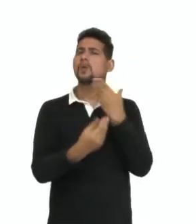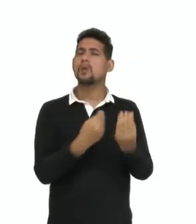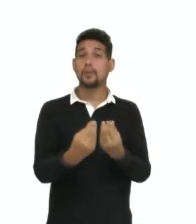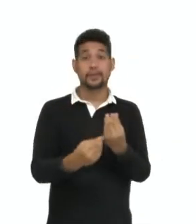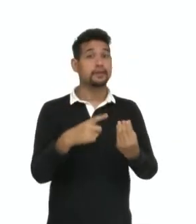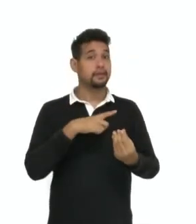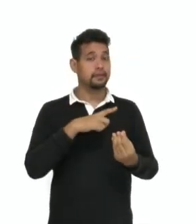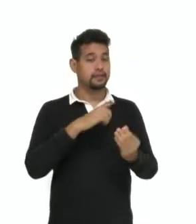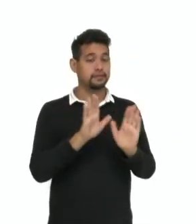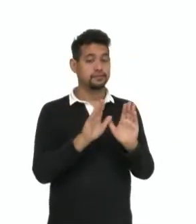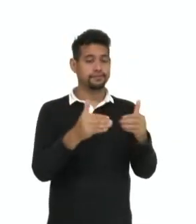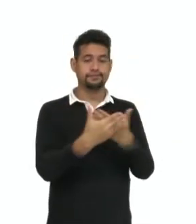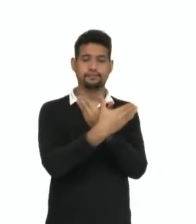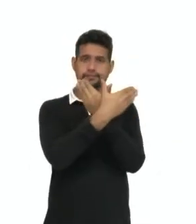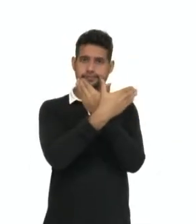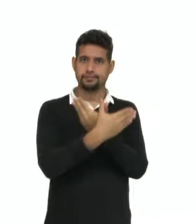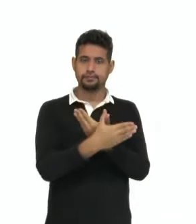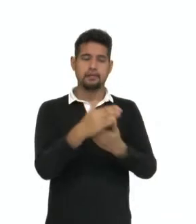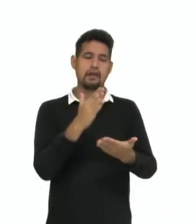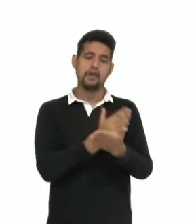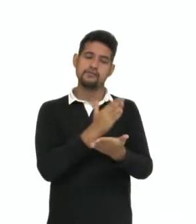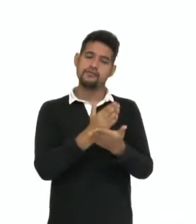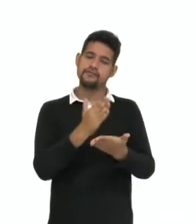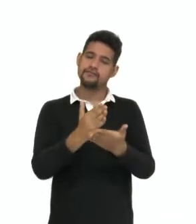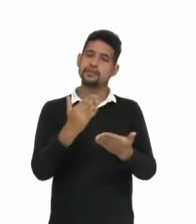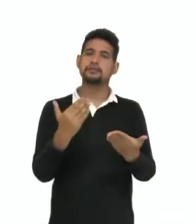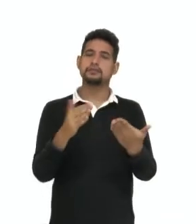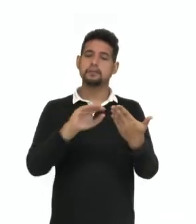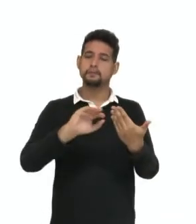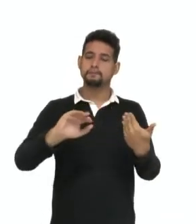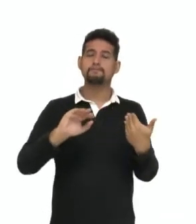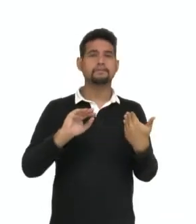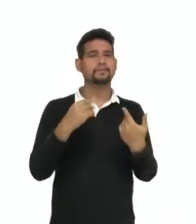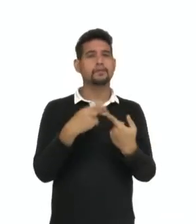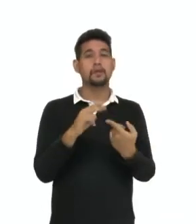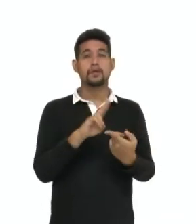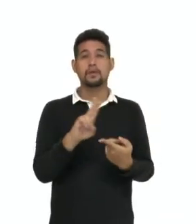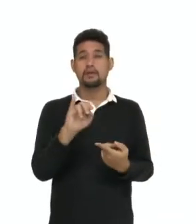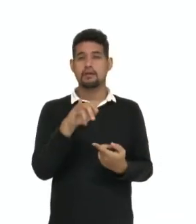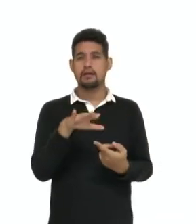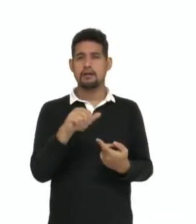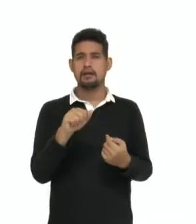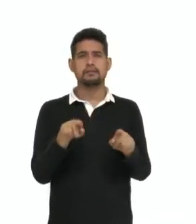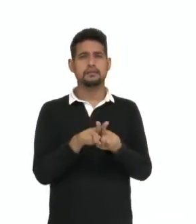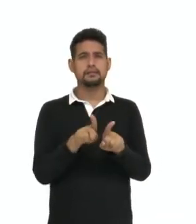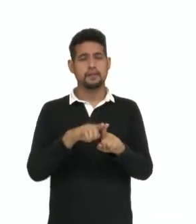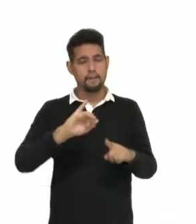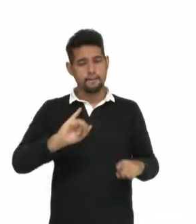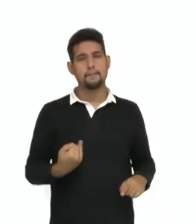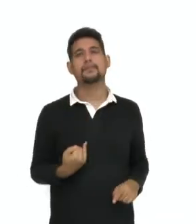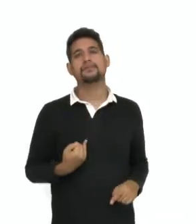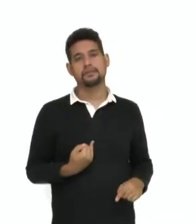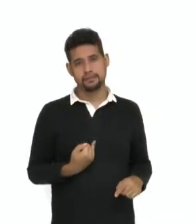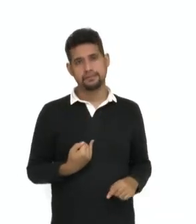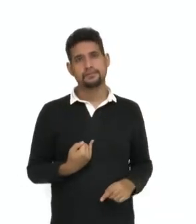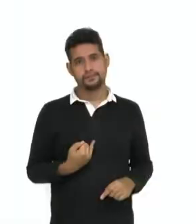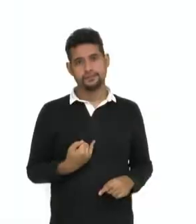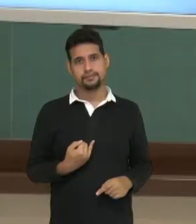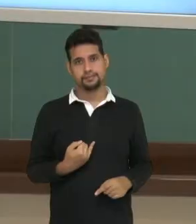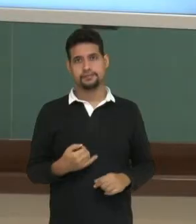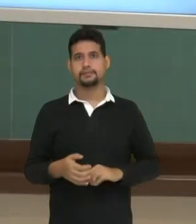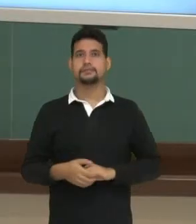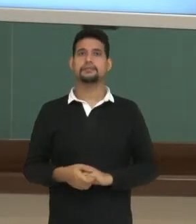Império Inca dividido por conta da sucessão do trono Inca e aproveitou-se disso para dominar esse